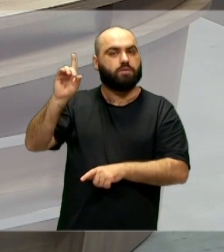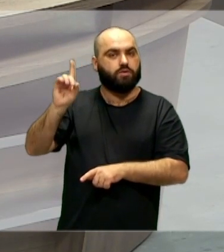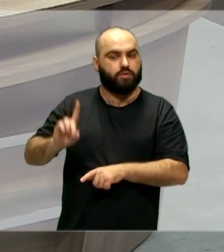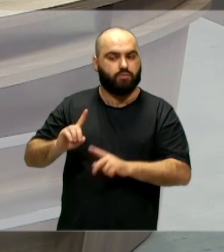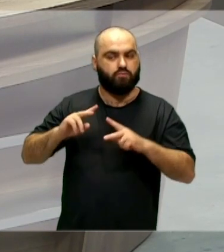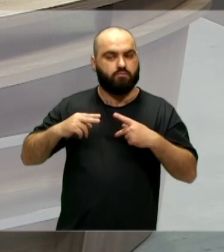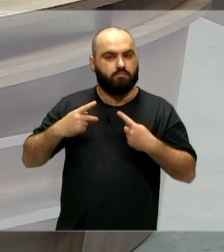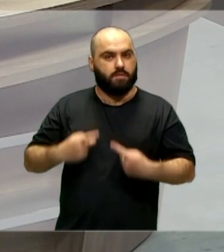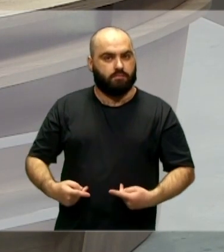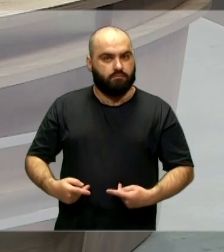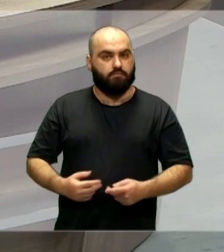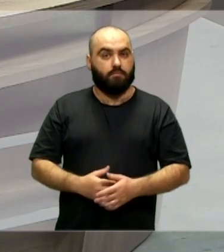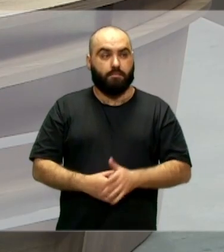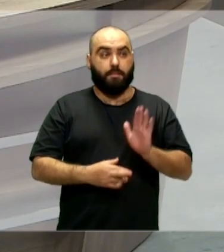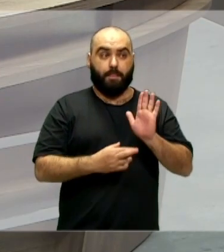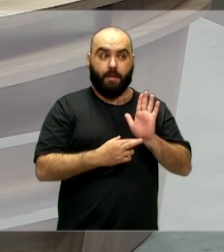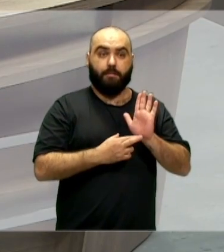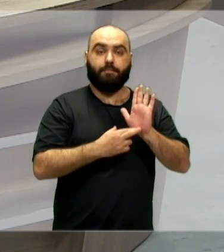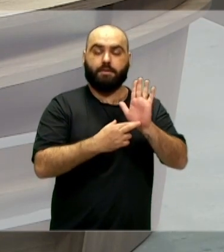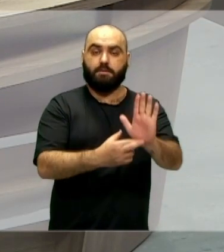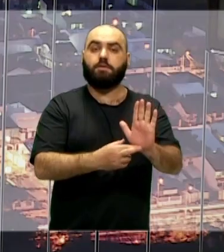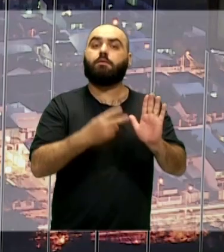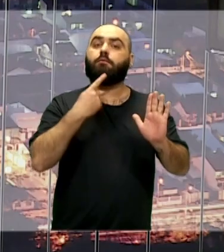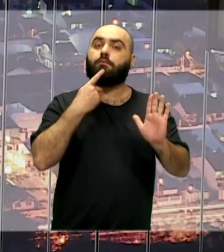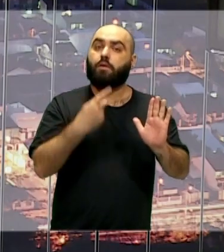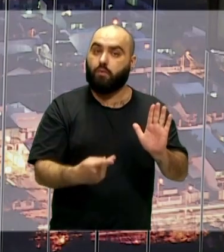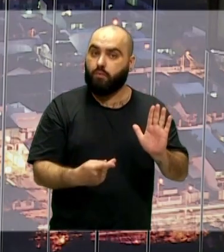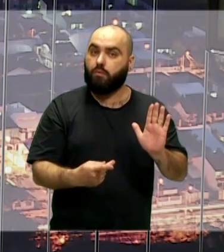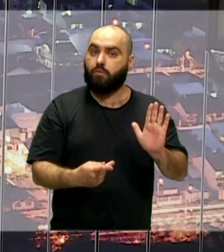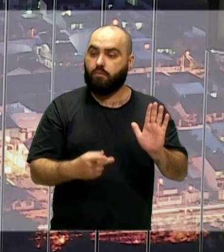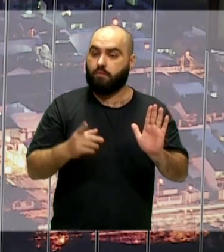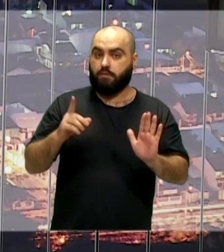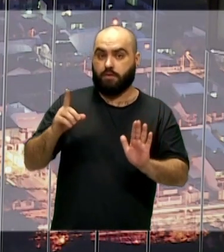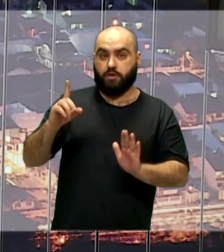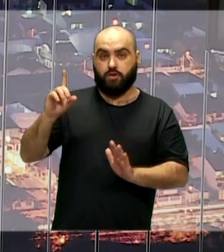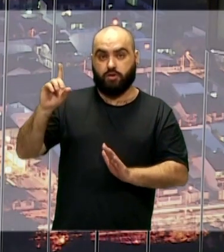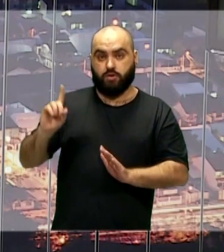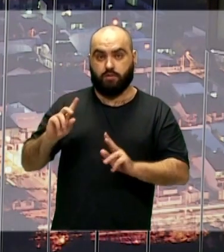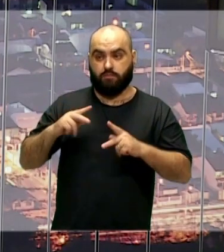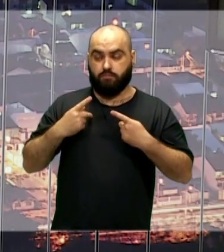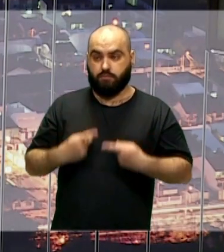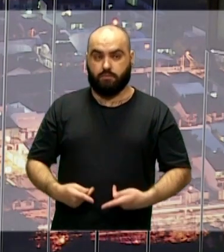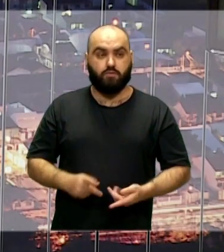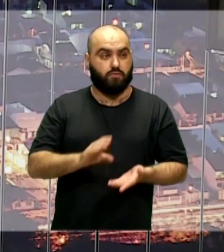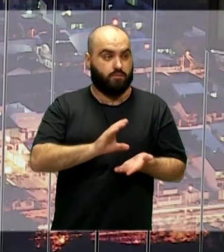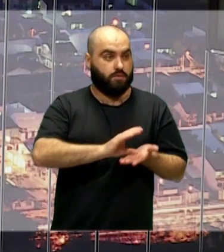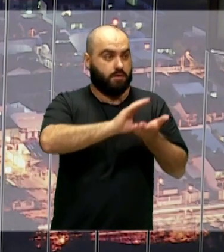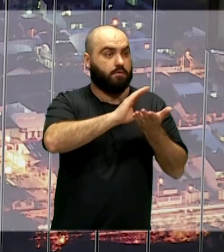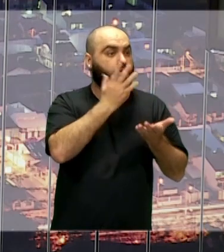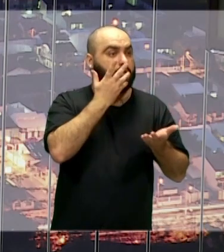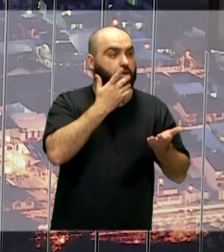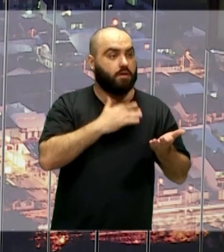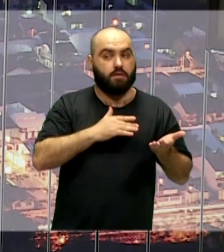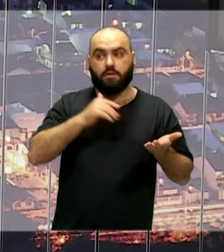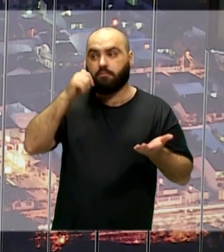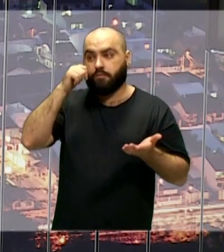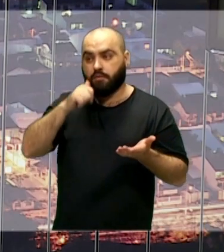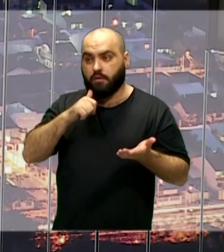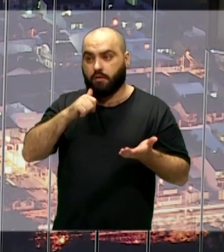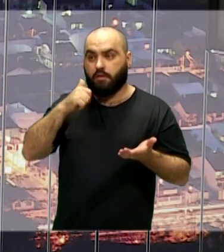do Centro de Direitos Humanos disse exatamente isso. Tem conselho da criança, tem conselho da mulher, tem conselho da comunidade